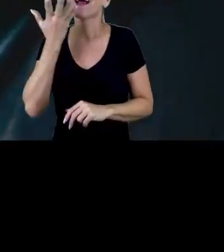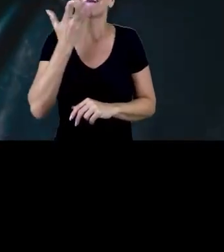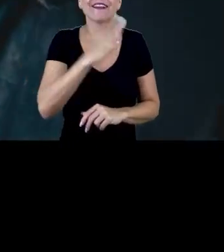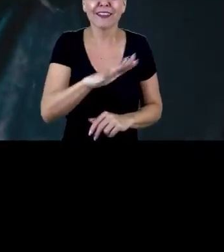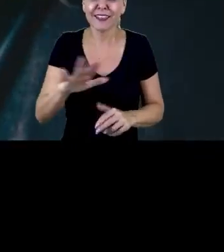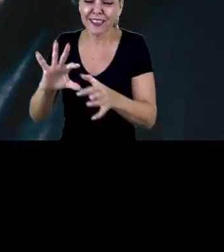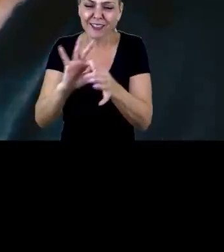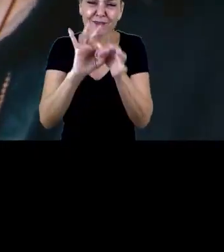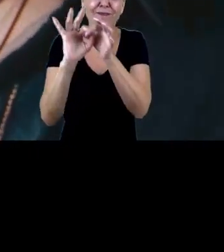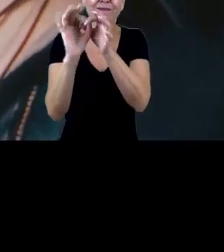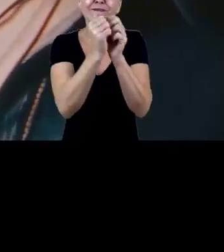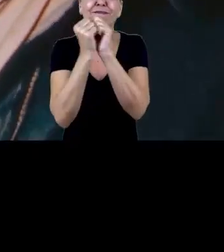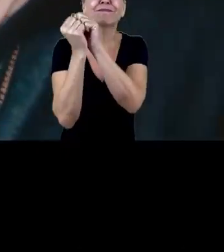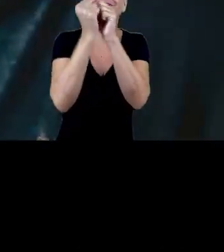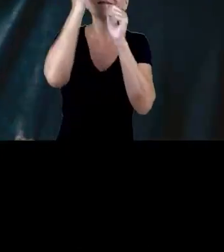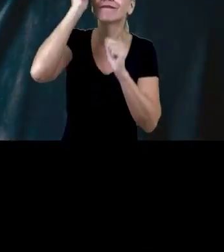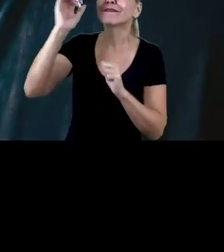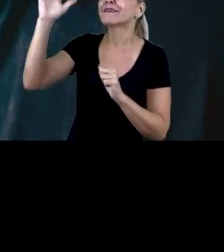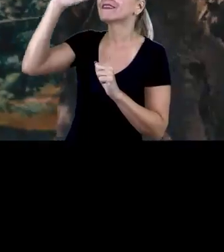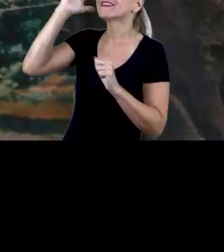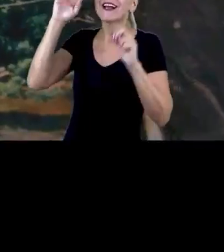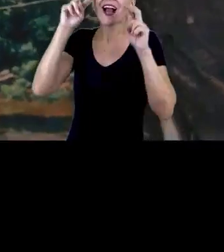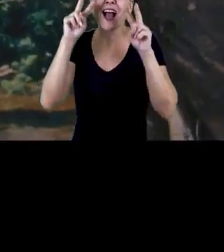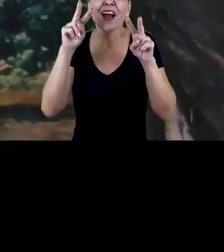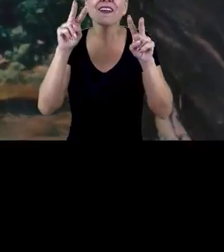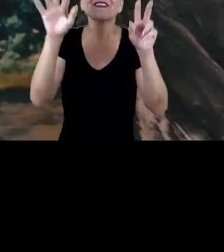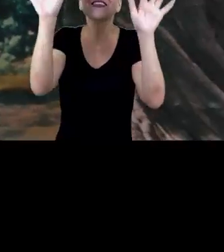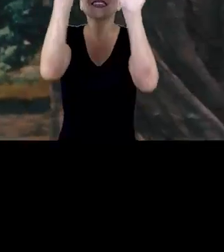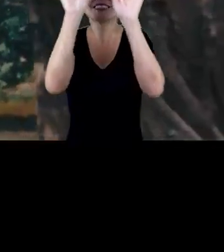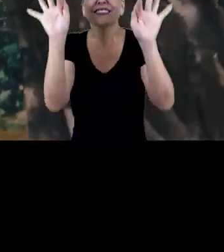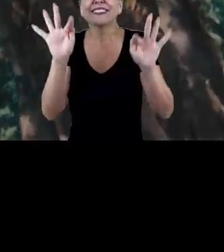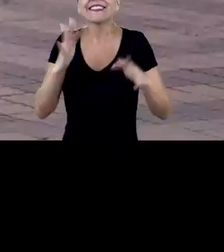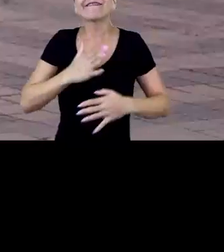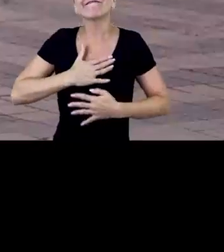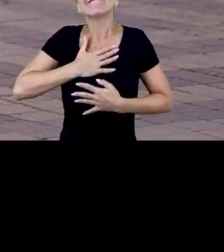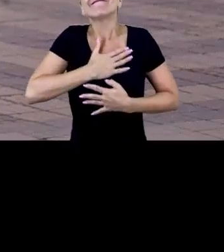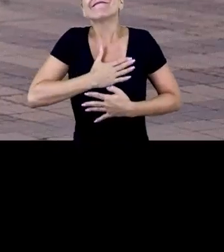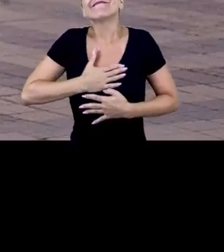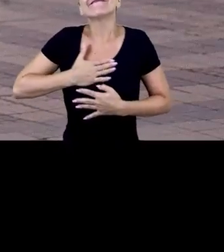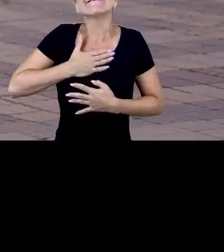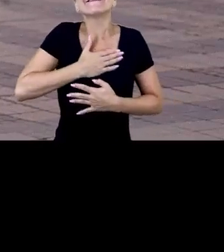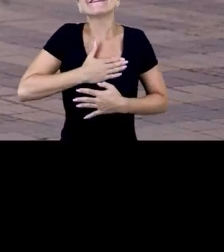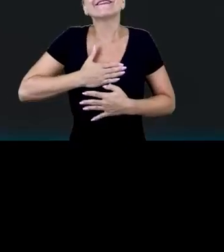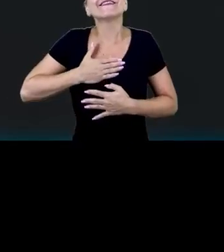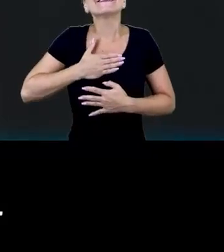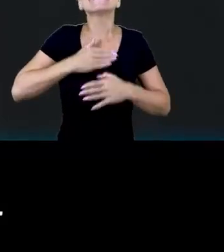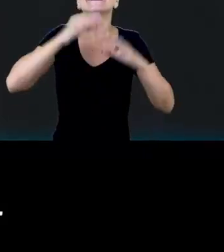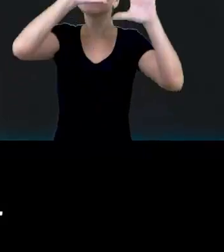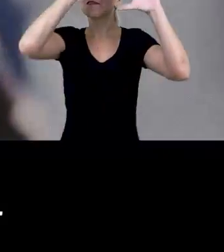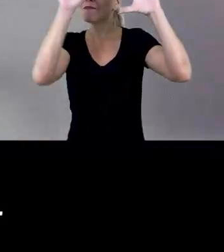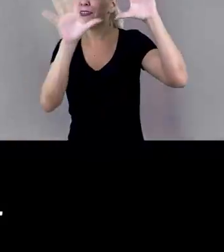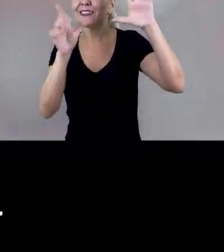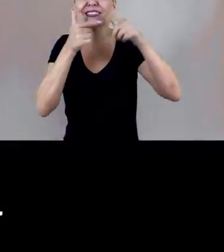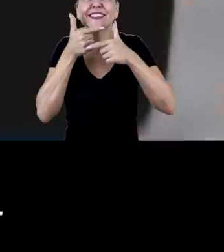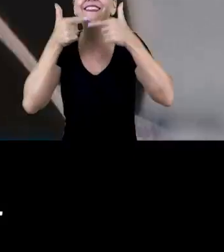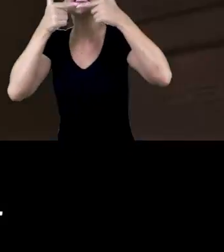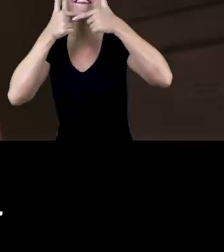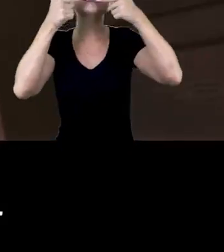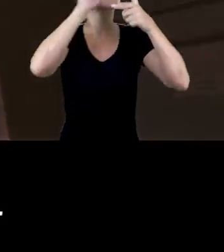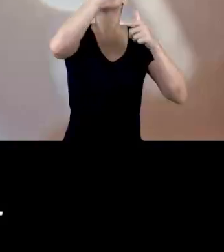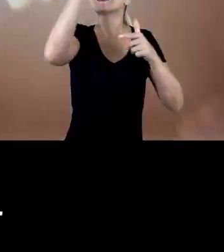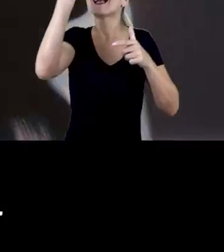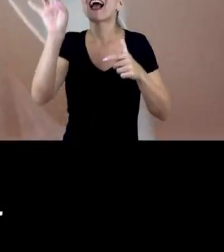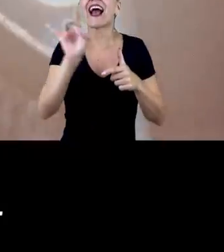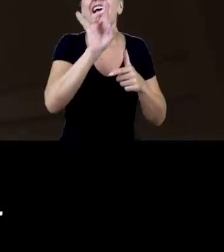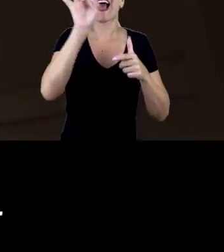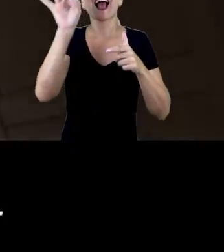unindo o sonho de cada criança. O meu bem querer é te ver feliz. Um novo sorriso